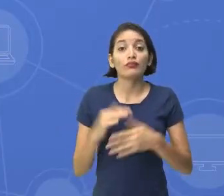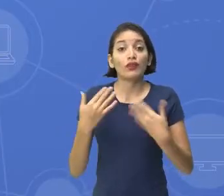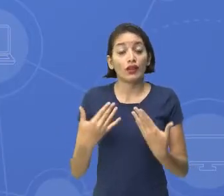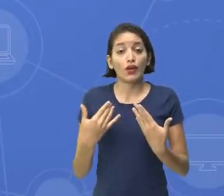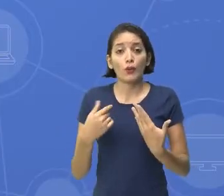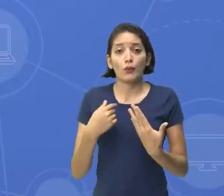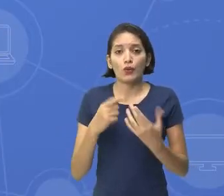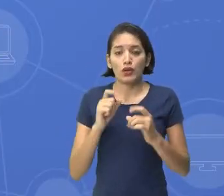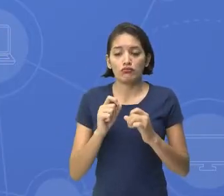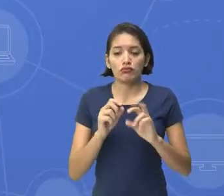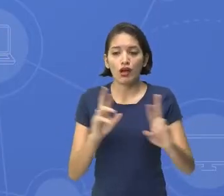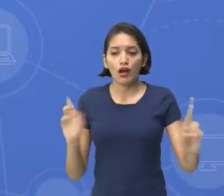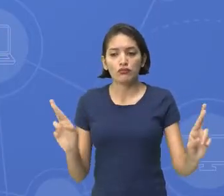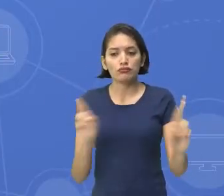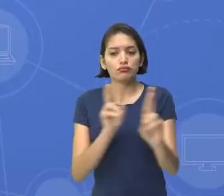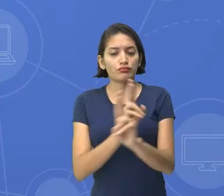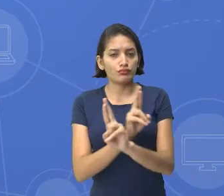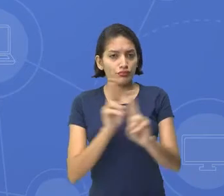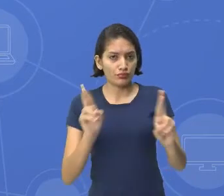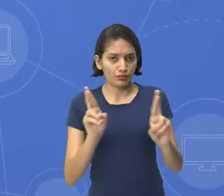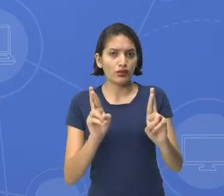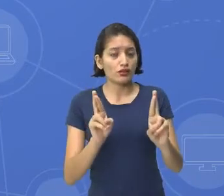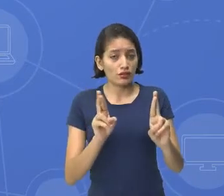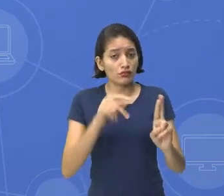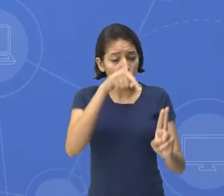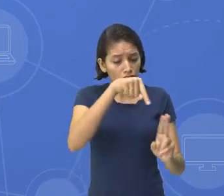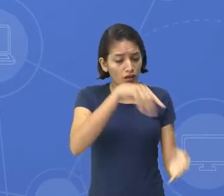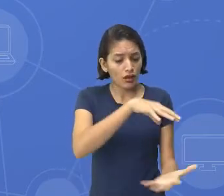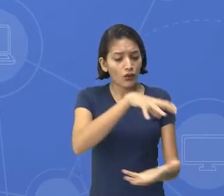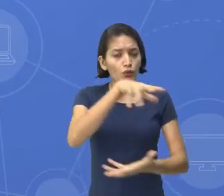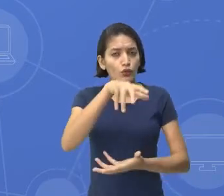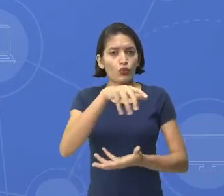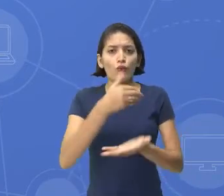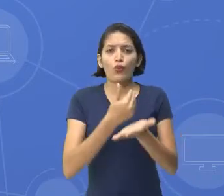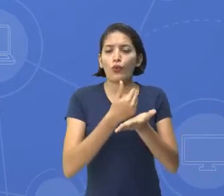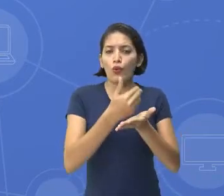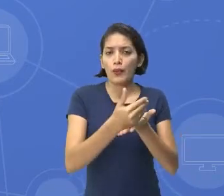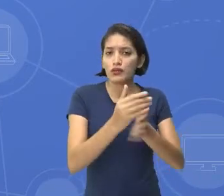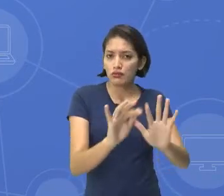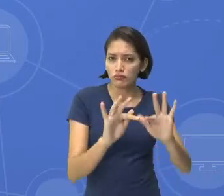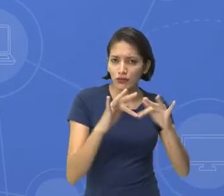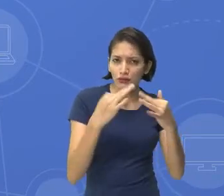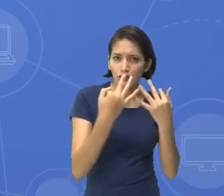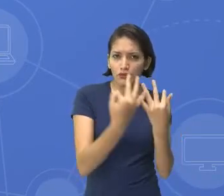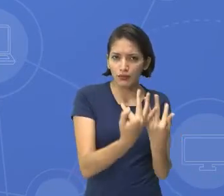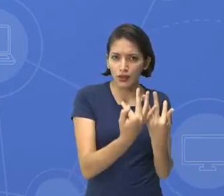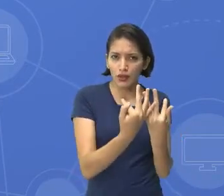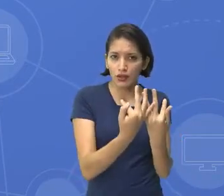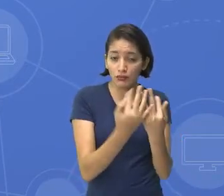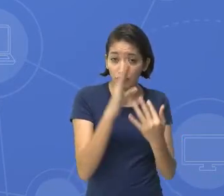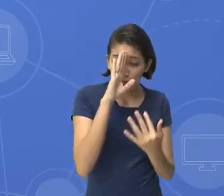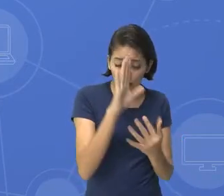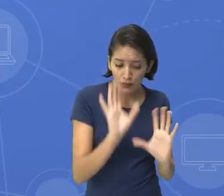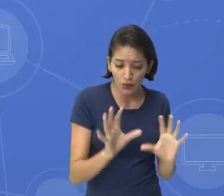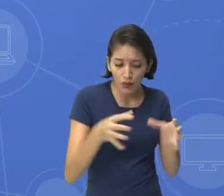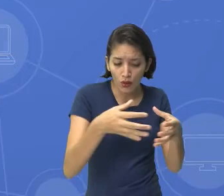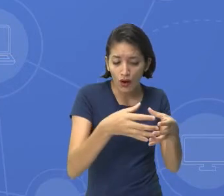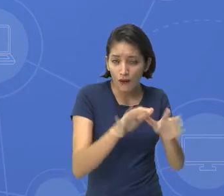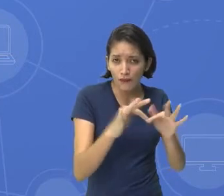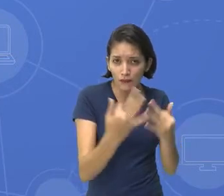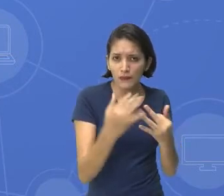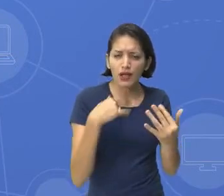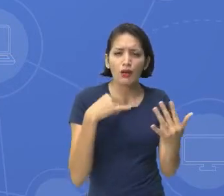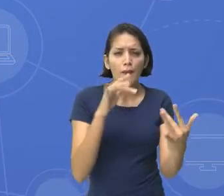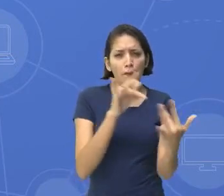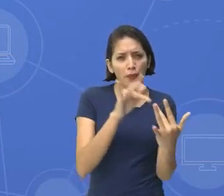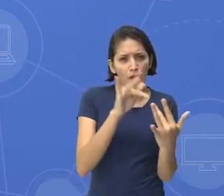minha relação com o mundo, começando com a base familiar, o núcleo familiar, que é o meu primeiro